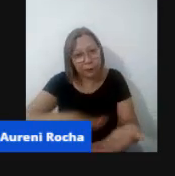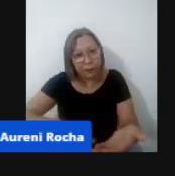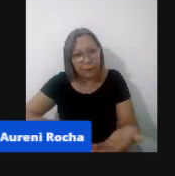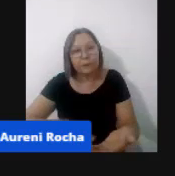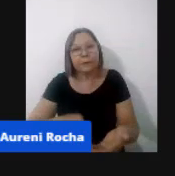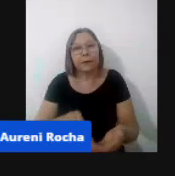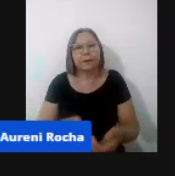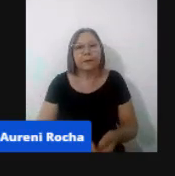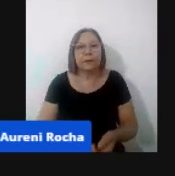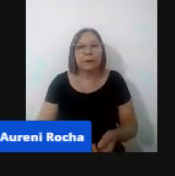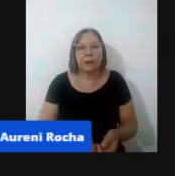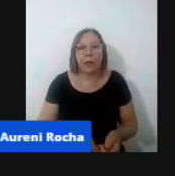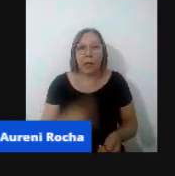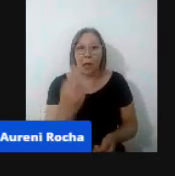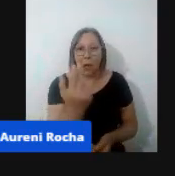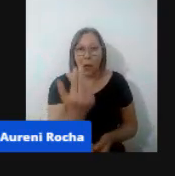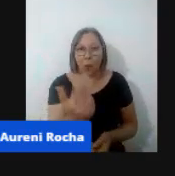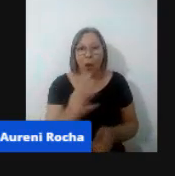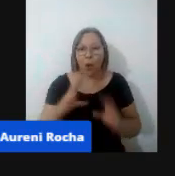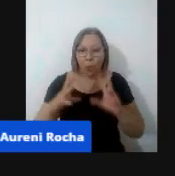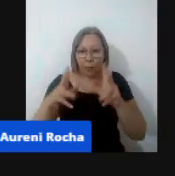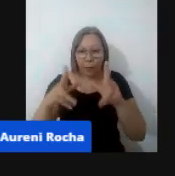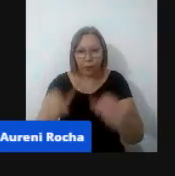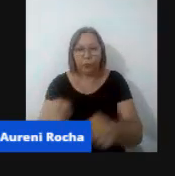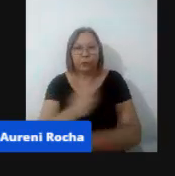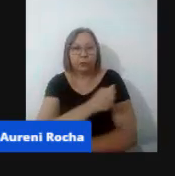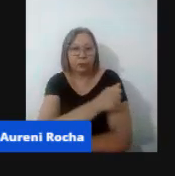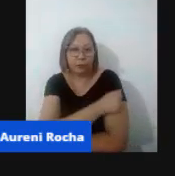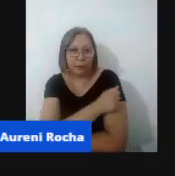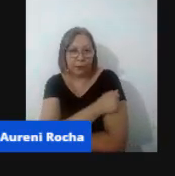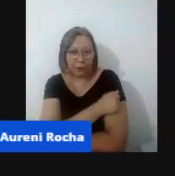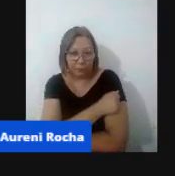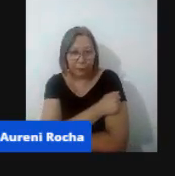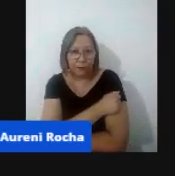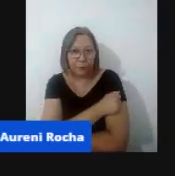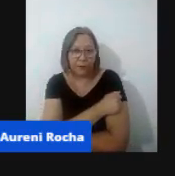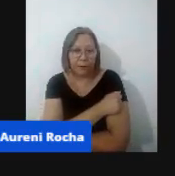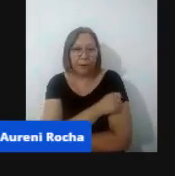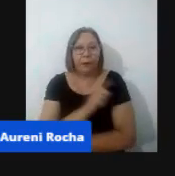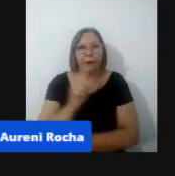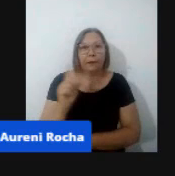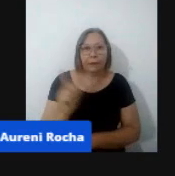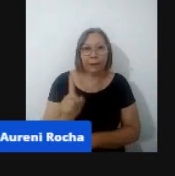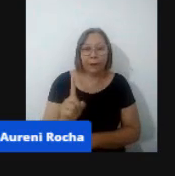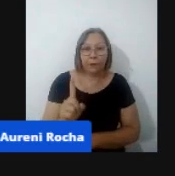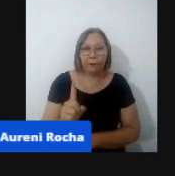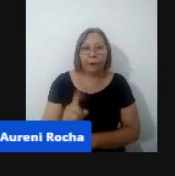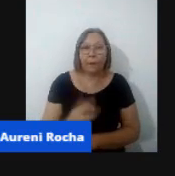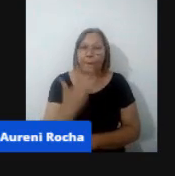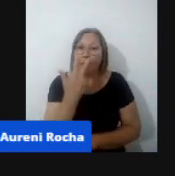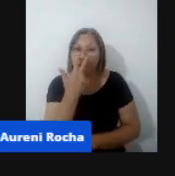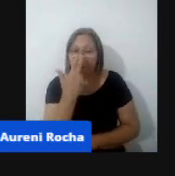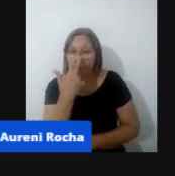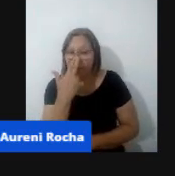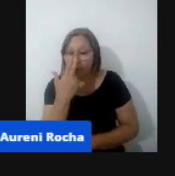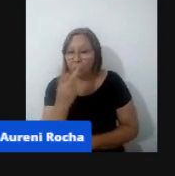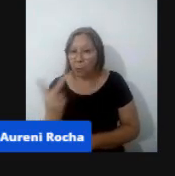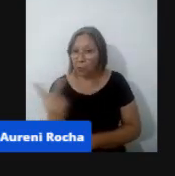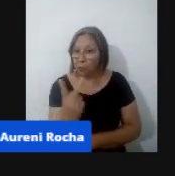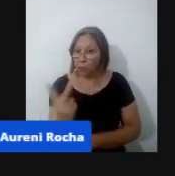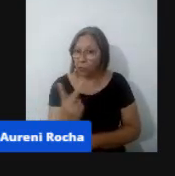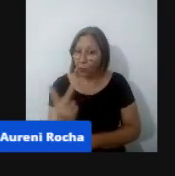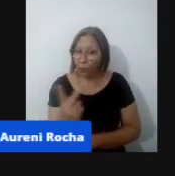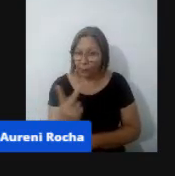não serve para outro aluno, mesmo que a gente tenha deficiências semelhantes. Se eu tenho 2 alunos, por